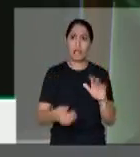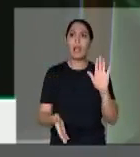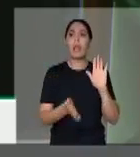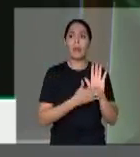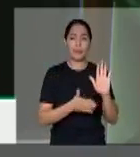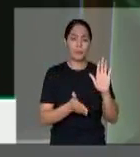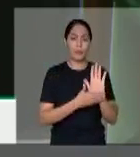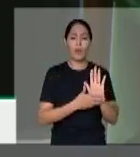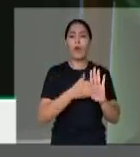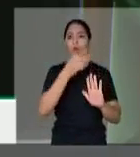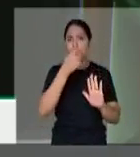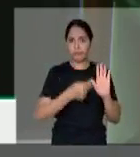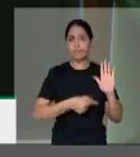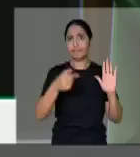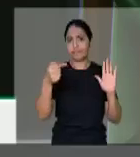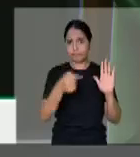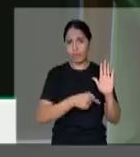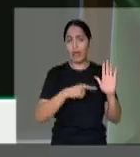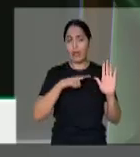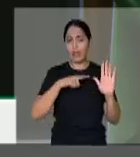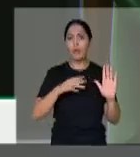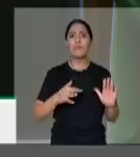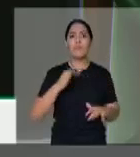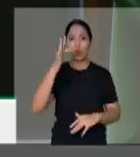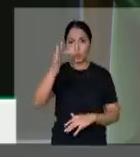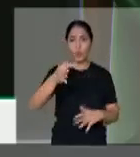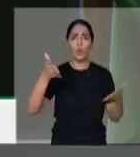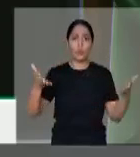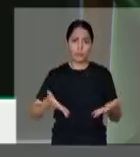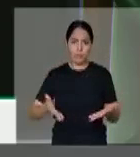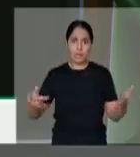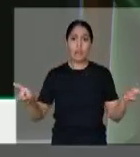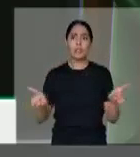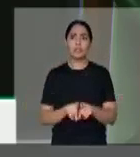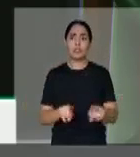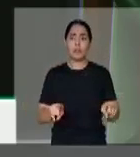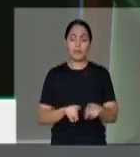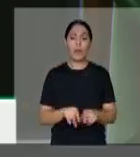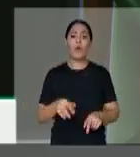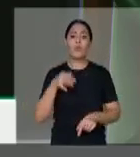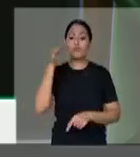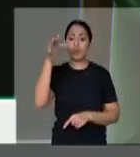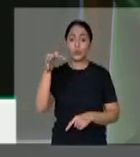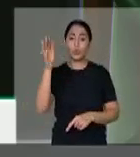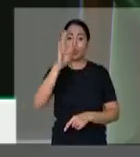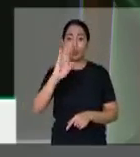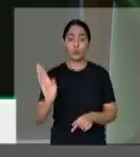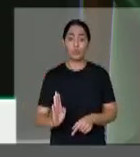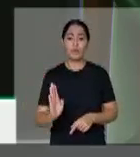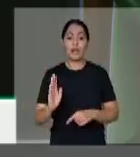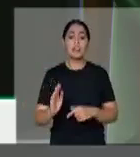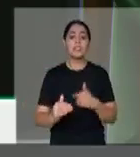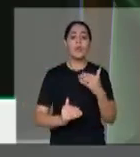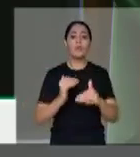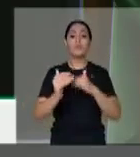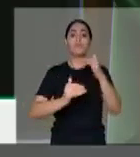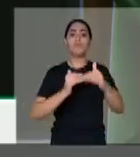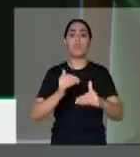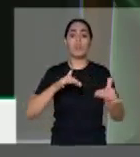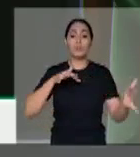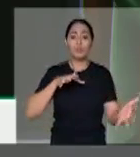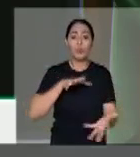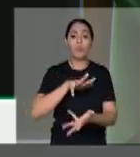nosso presente e com o nosso futuro, com o futuro do nosso país e com o futuro das próximas gerações, com o futuro